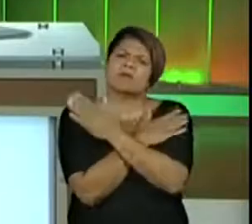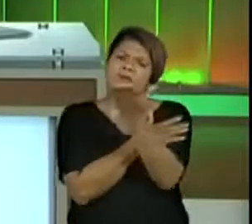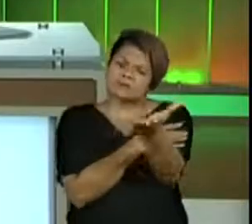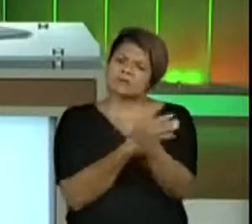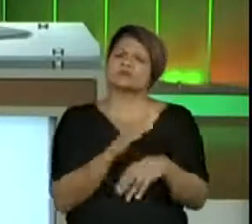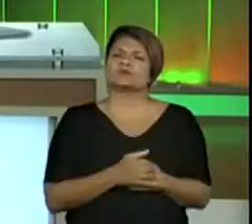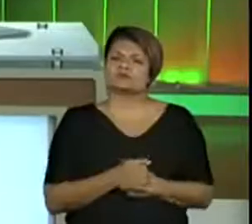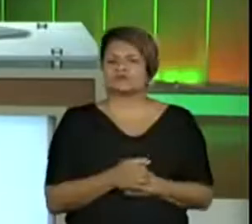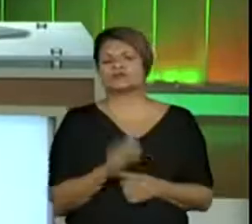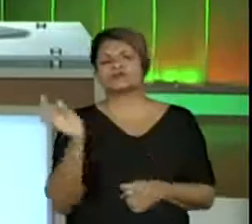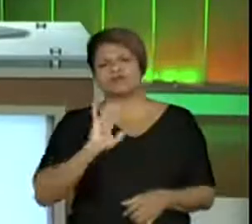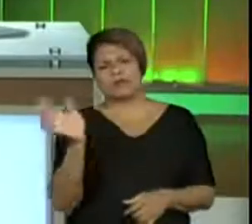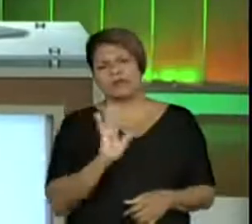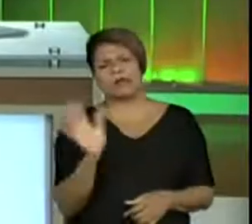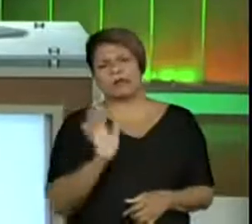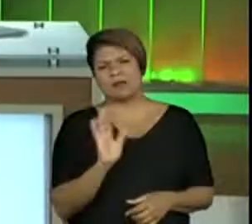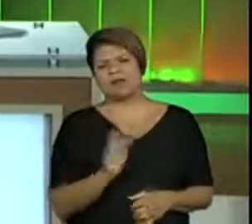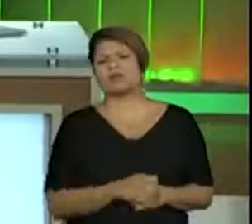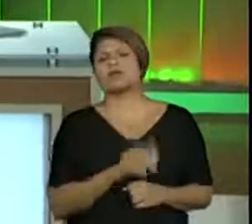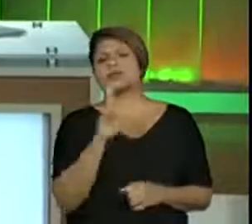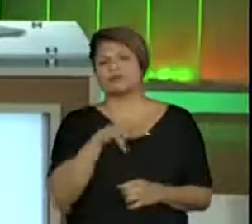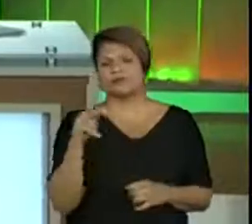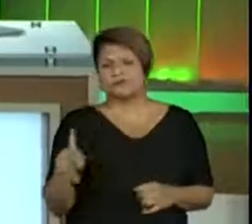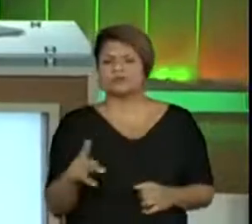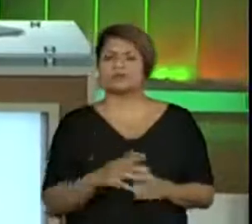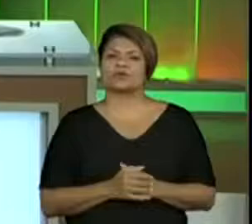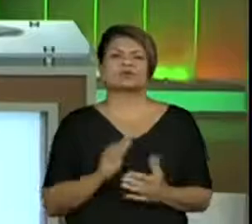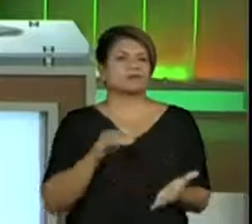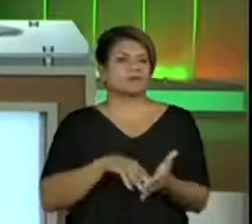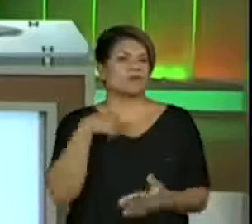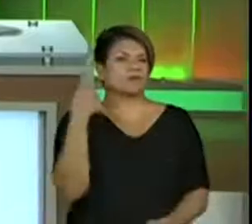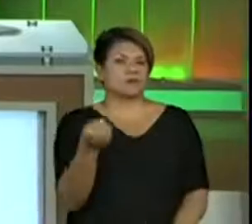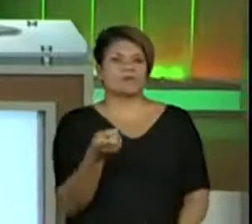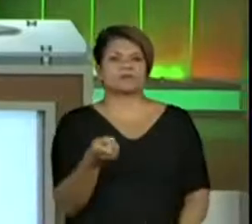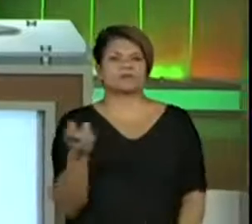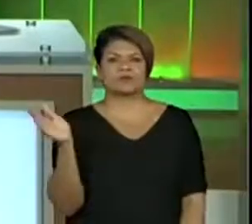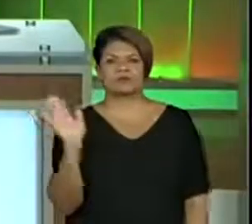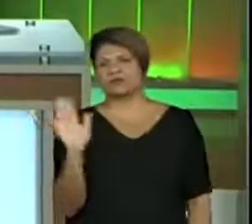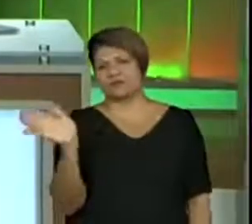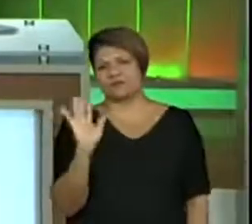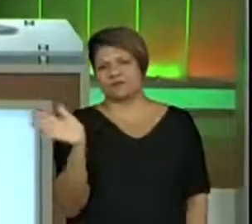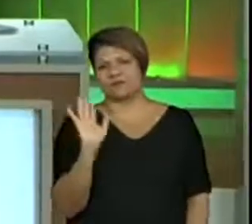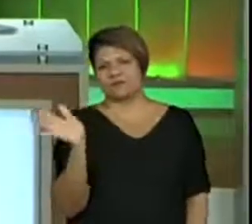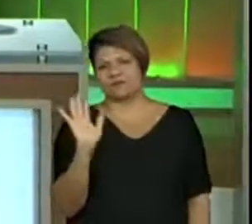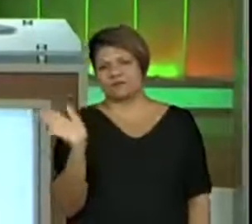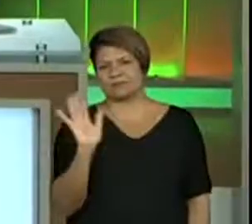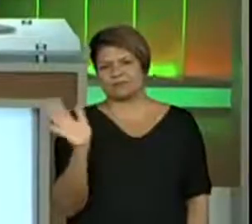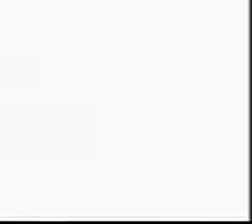final. Tchau, professores que já se despedem. E até a próxima. Tchau.